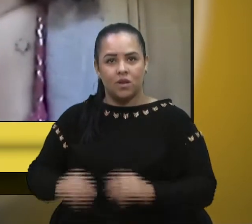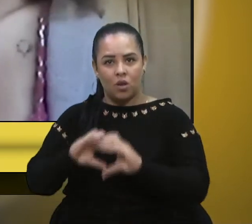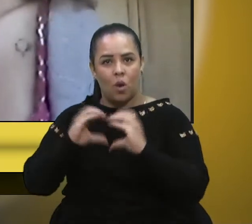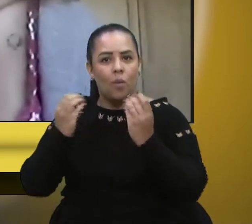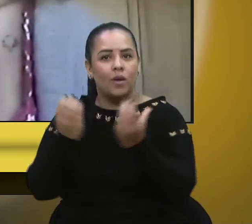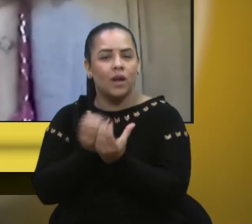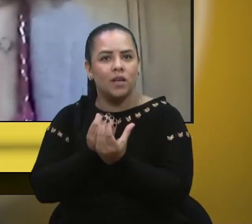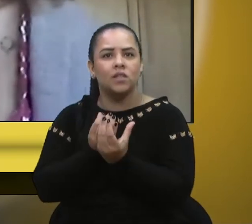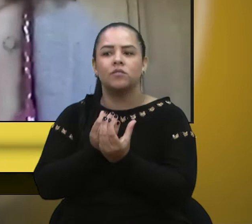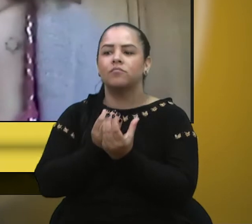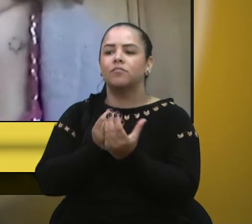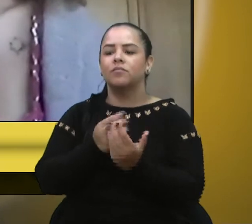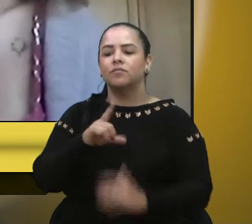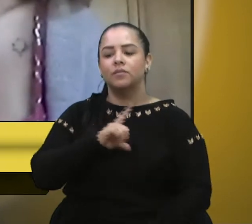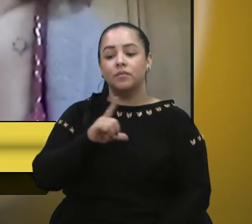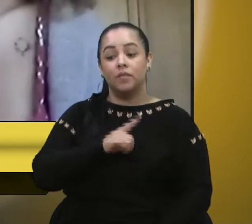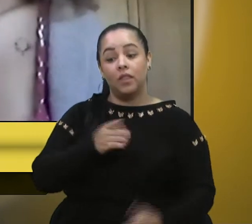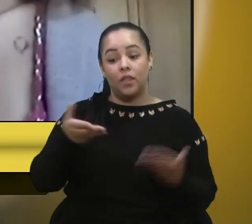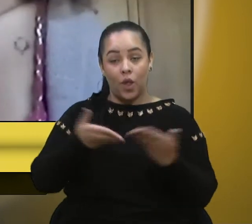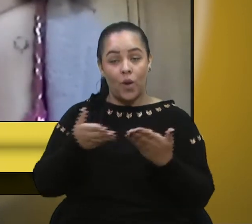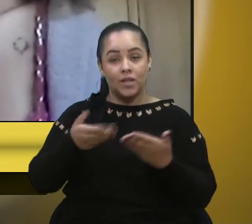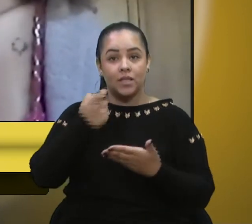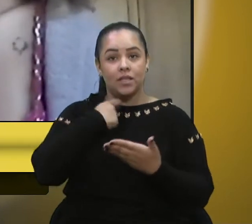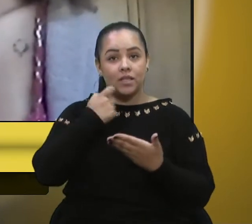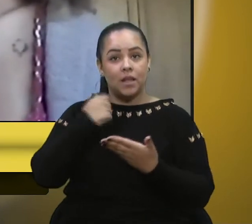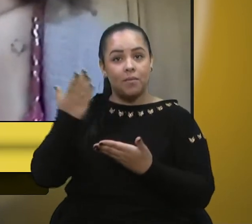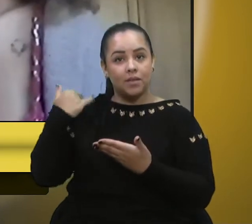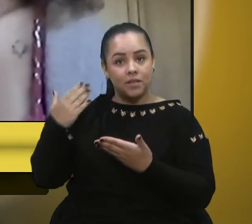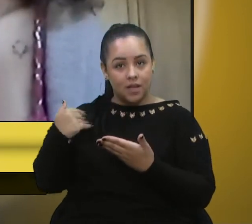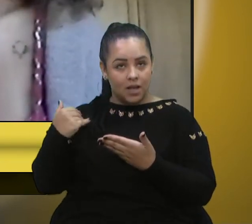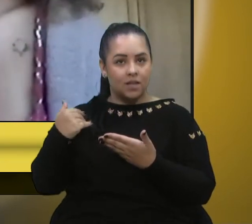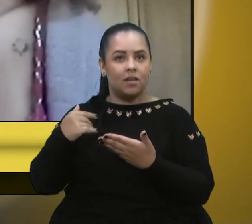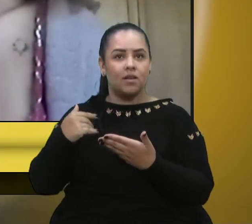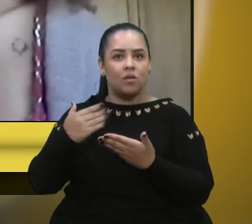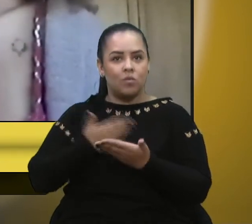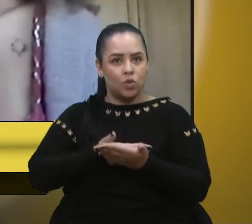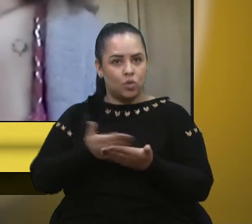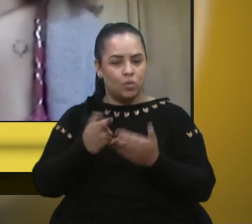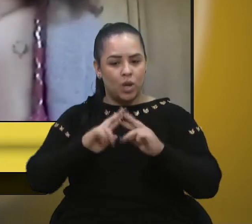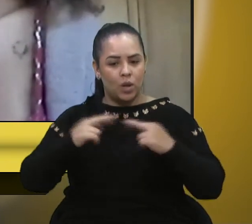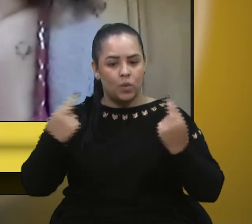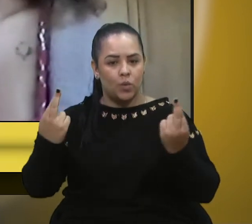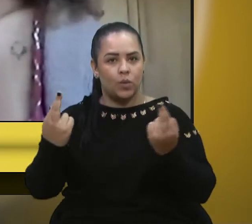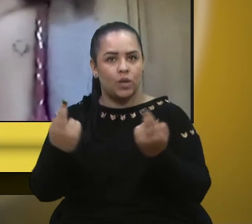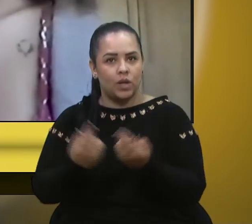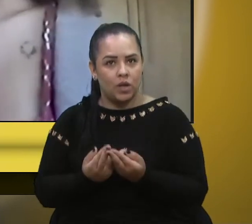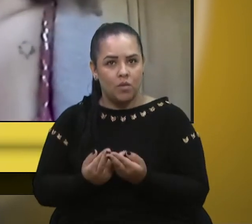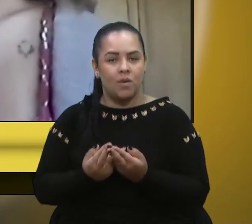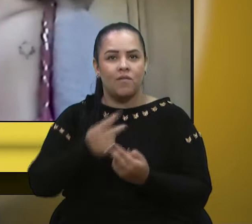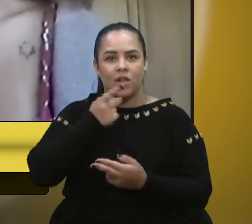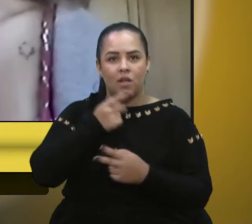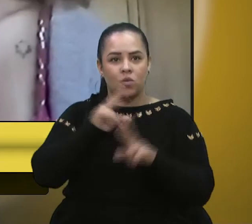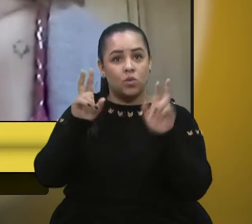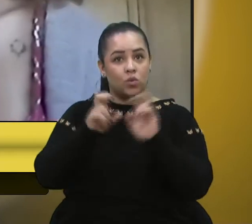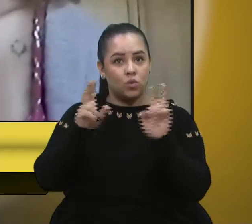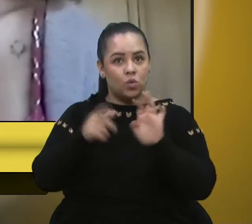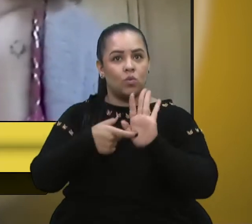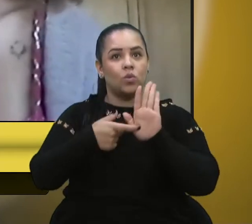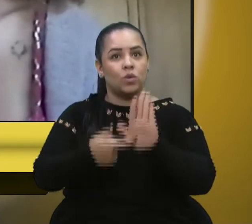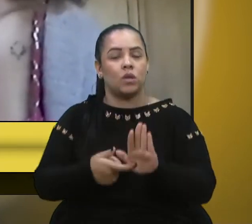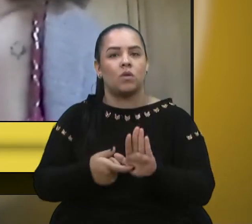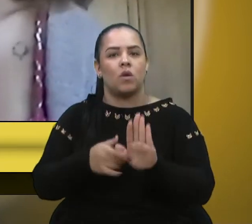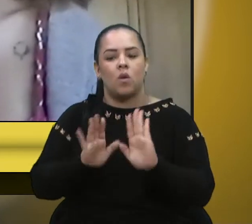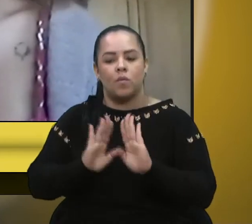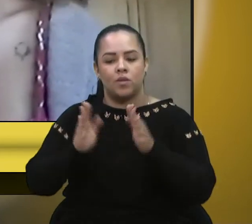encabeçou, agora na sexta-feira passada, uma audiência pública para tratar do assunto, demonstrando que a Comissão de